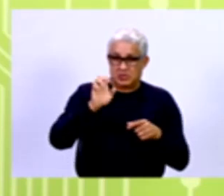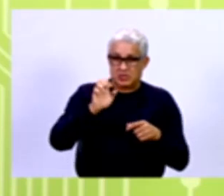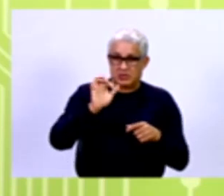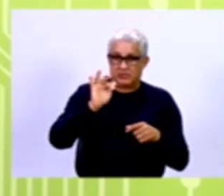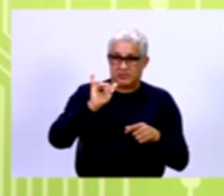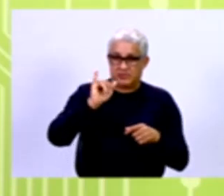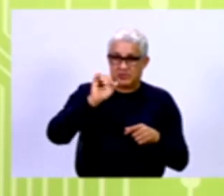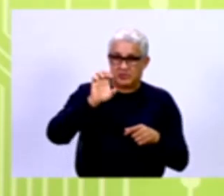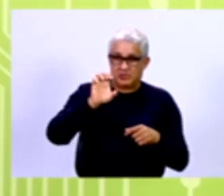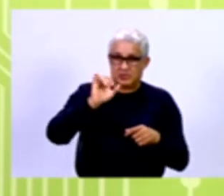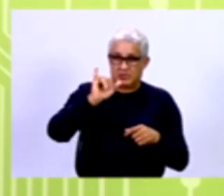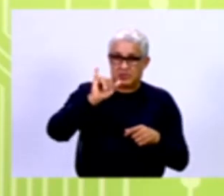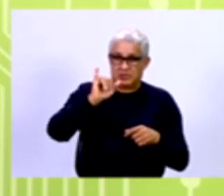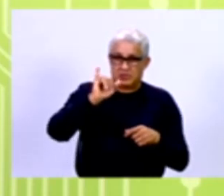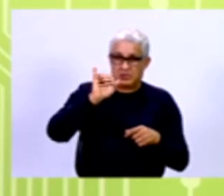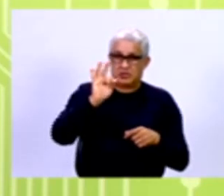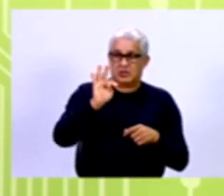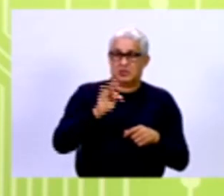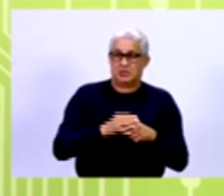seu déficit, quando no